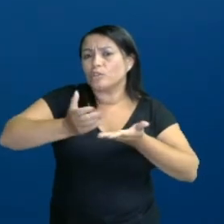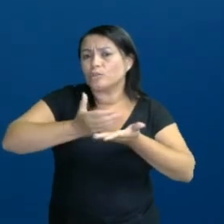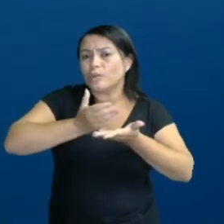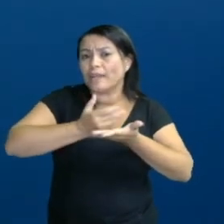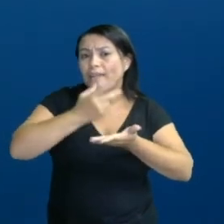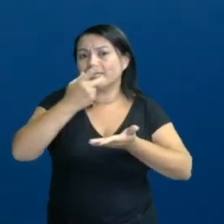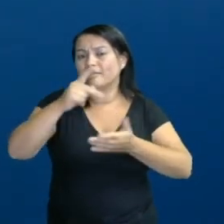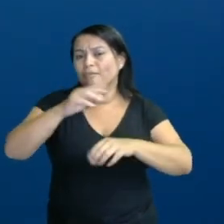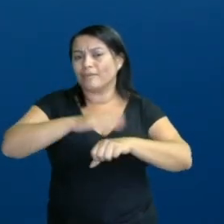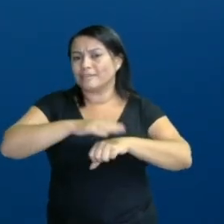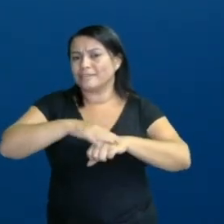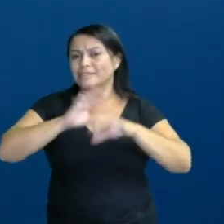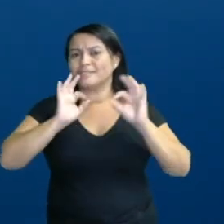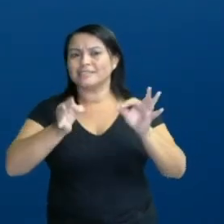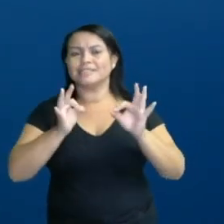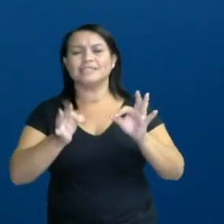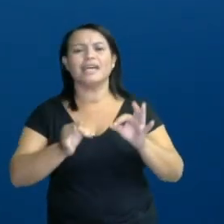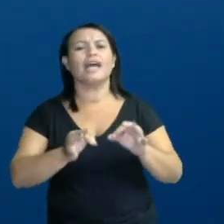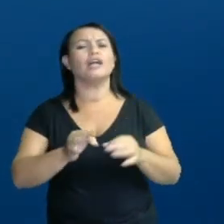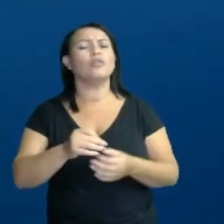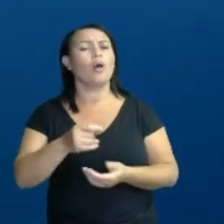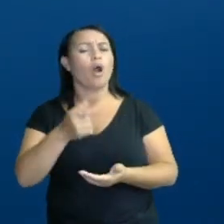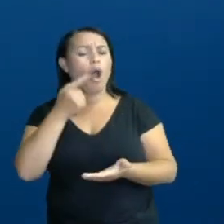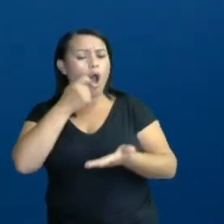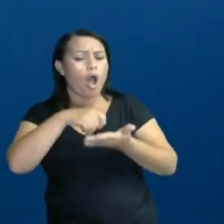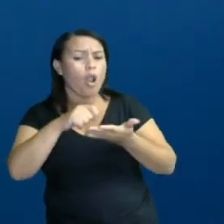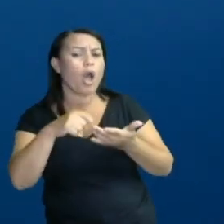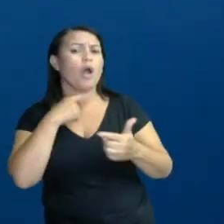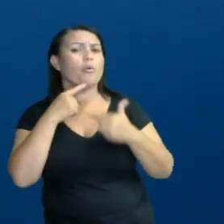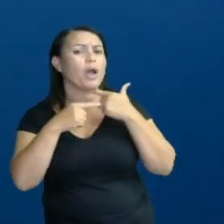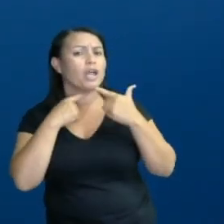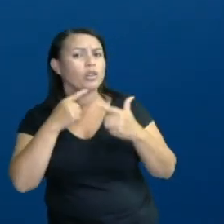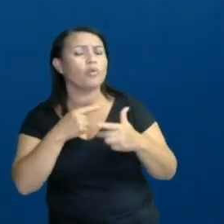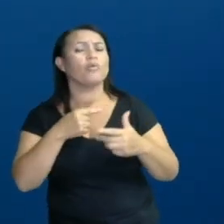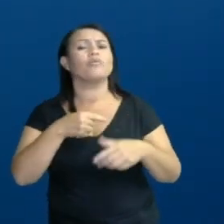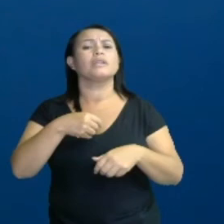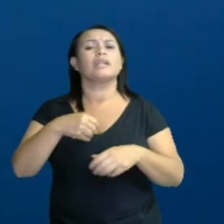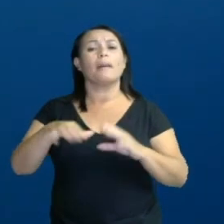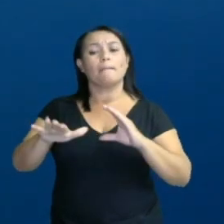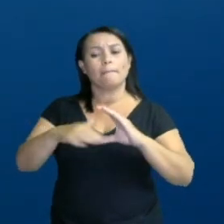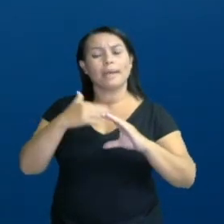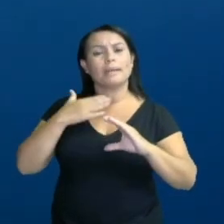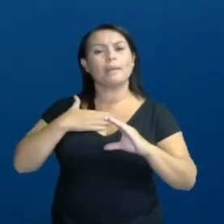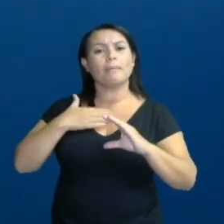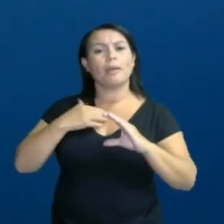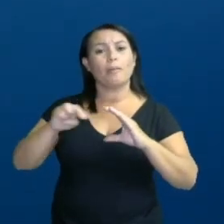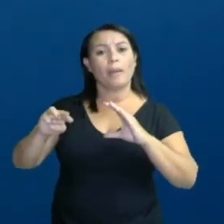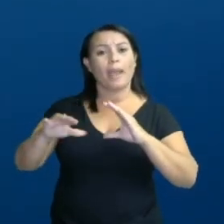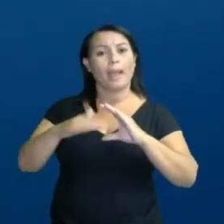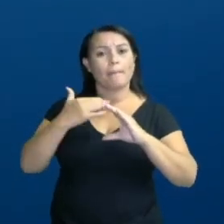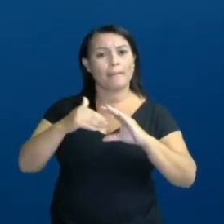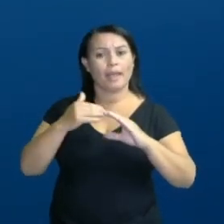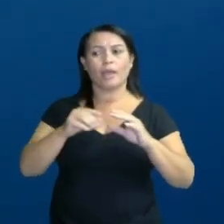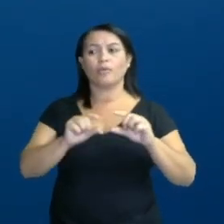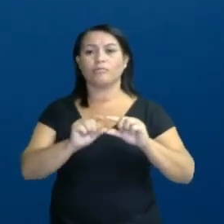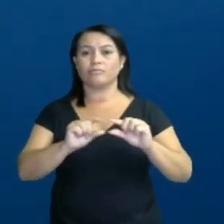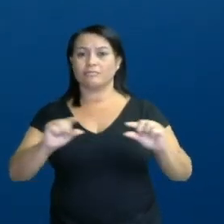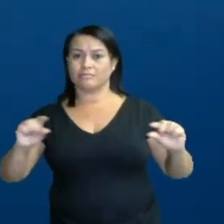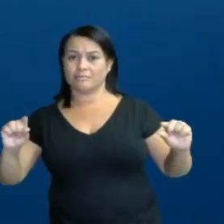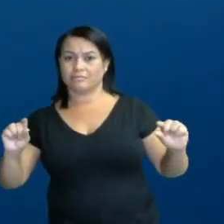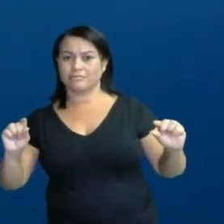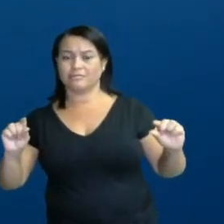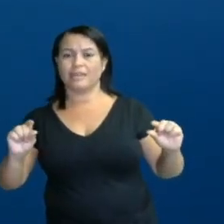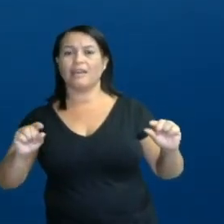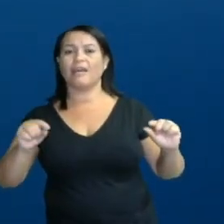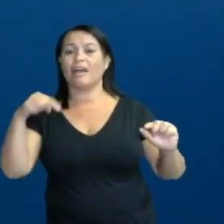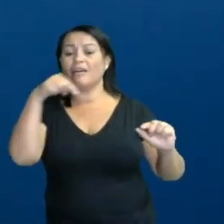de vocês, ok? Façam aí as observações. Qualquer dúvida, manda para o meu e-mail, que vai aparecer aqui, ó. No